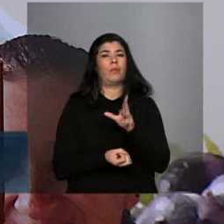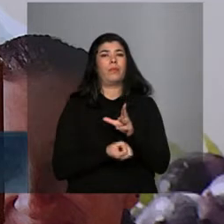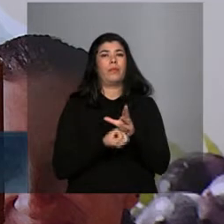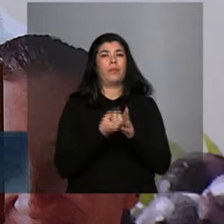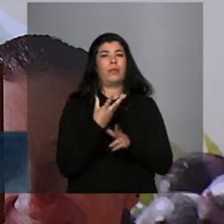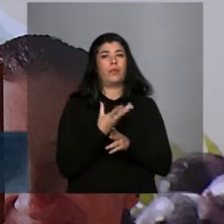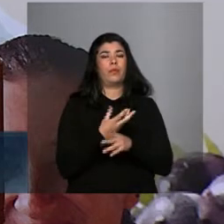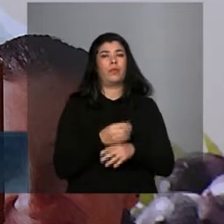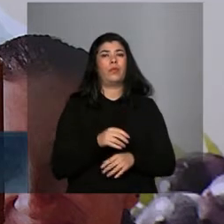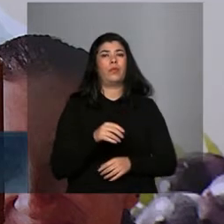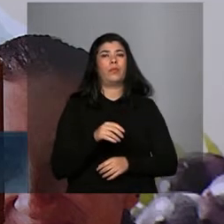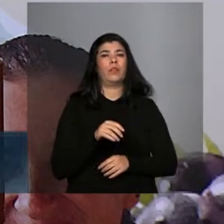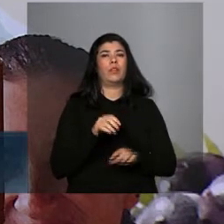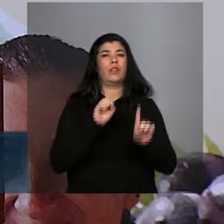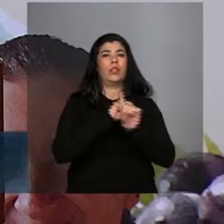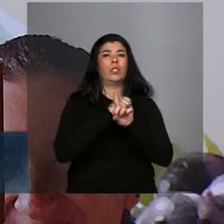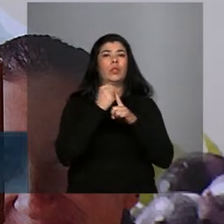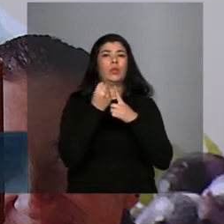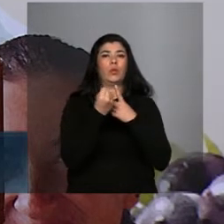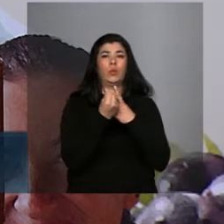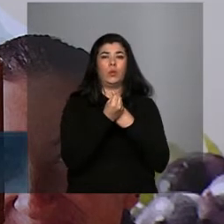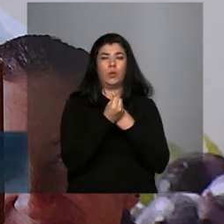da sociobiodiversidade.